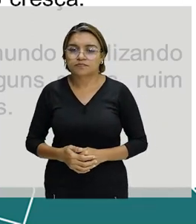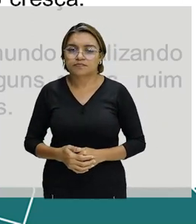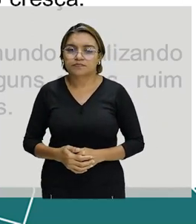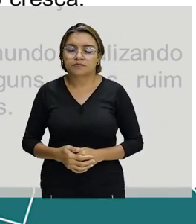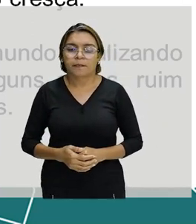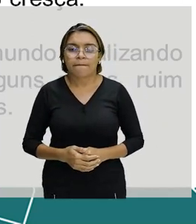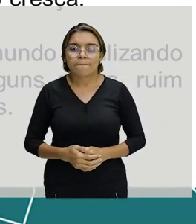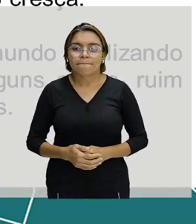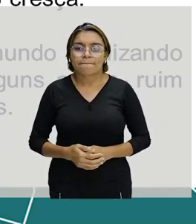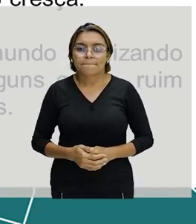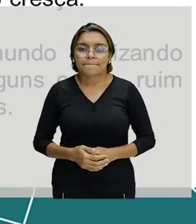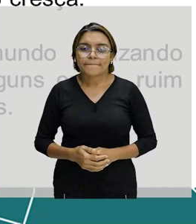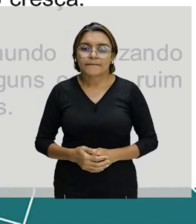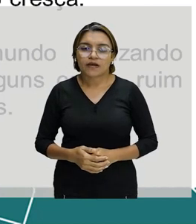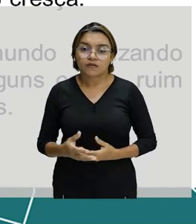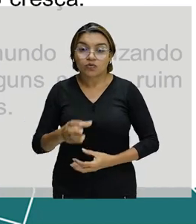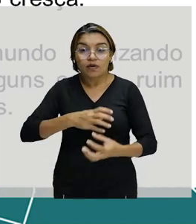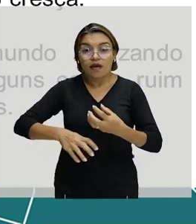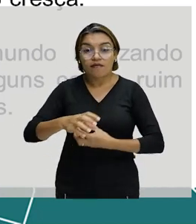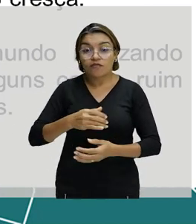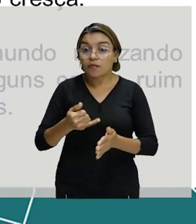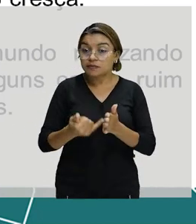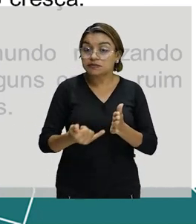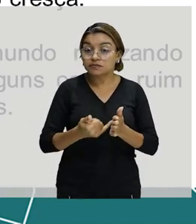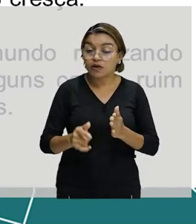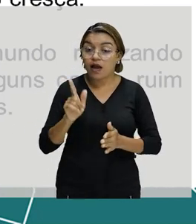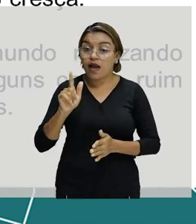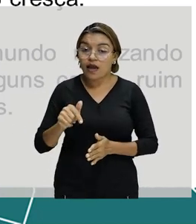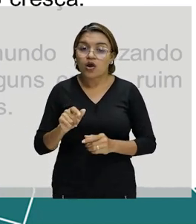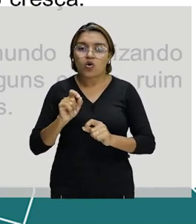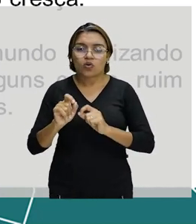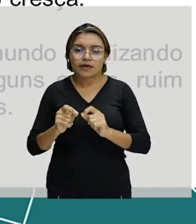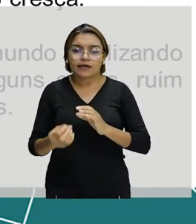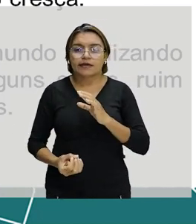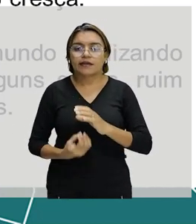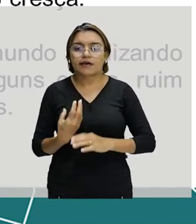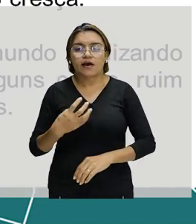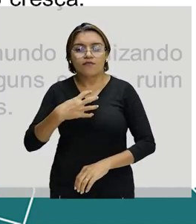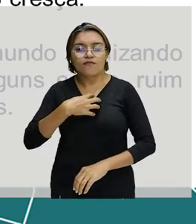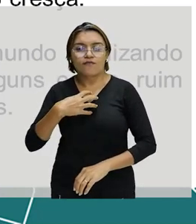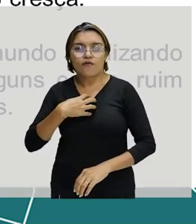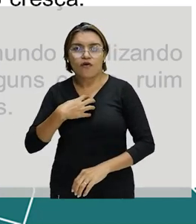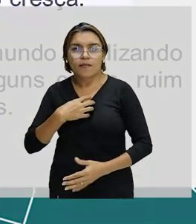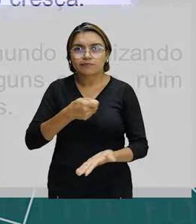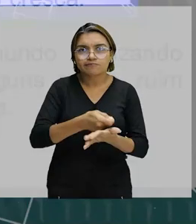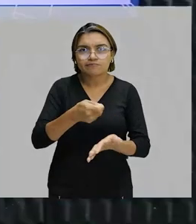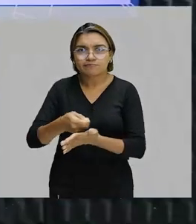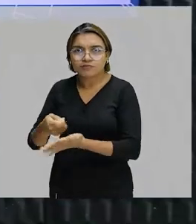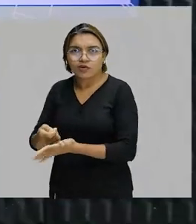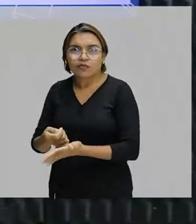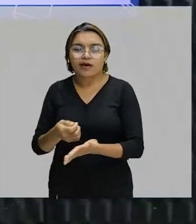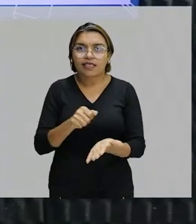são impostos na reforma tributária A ideia é reformular o modo de se cobrar os impostos em